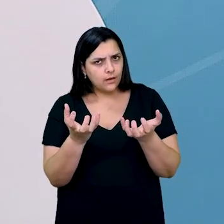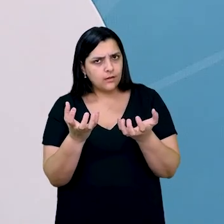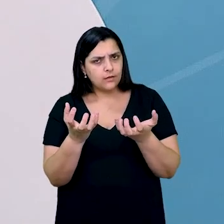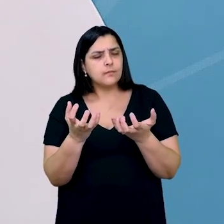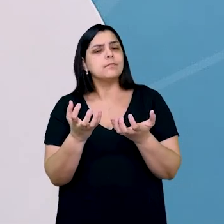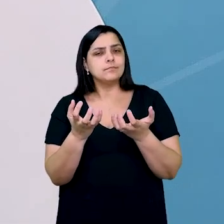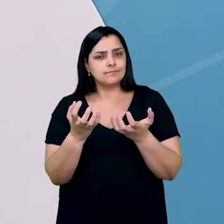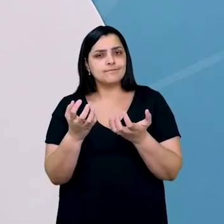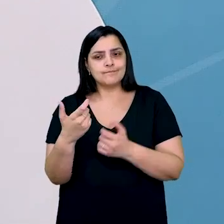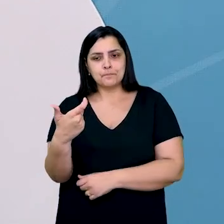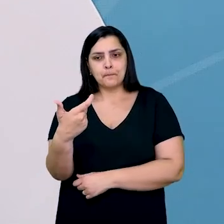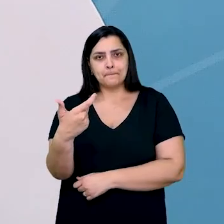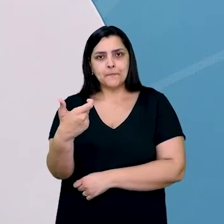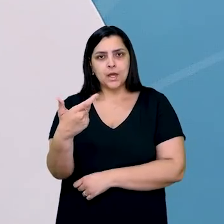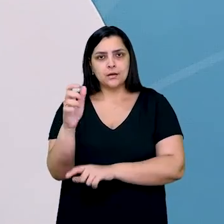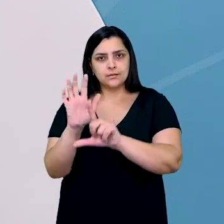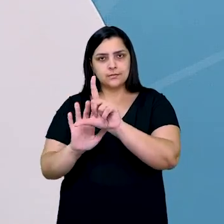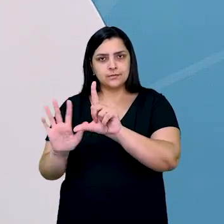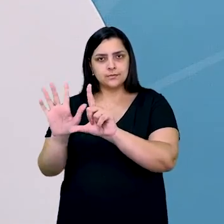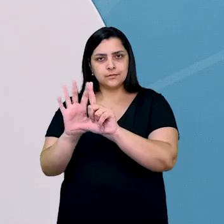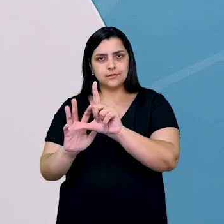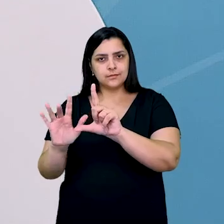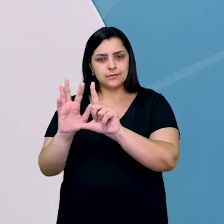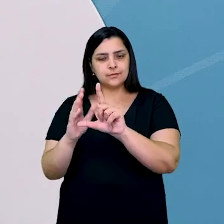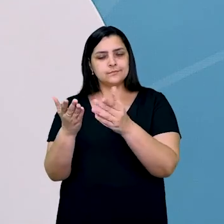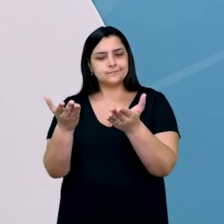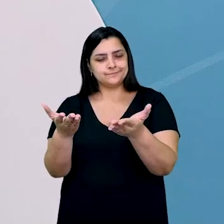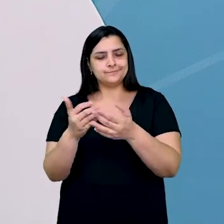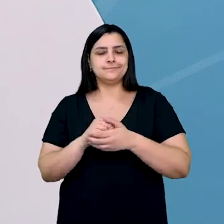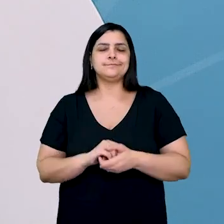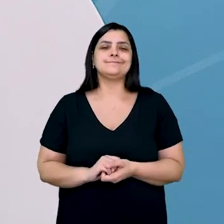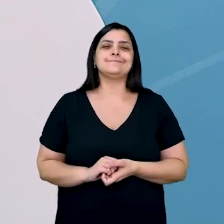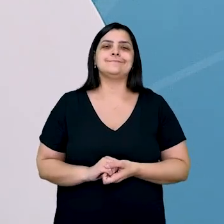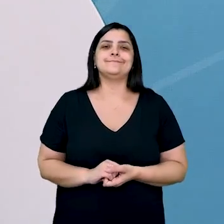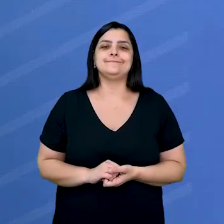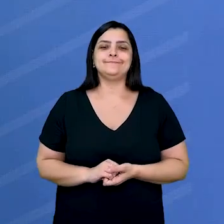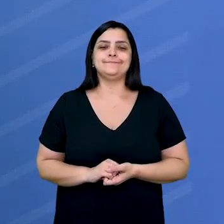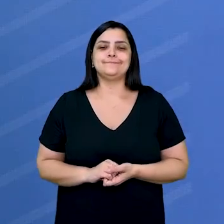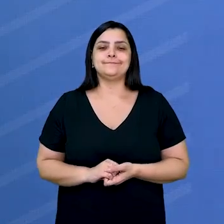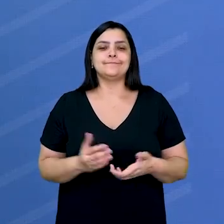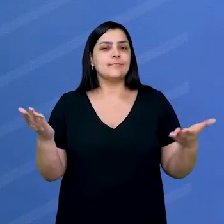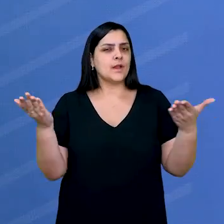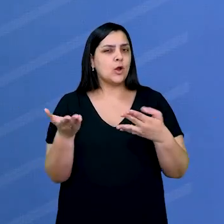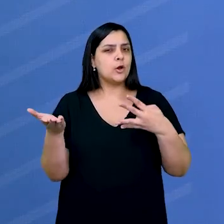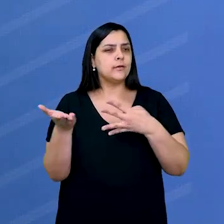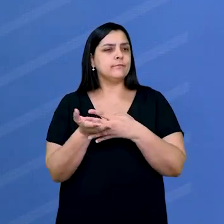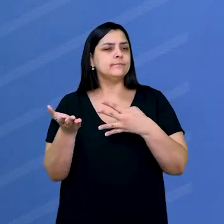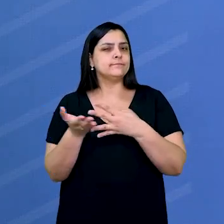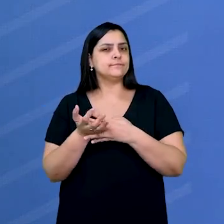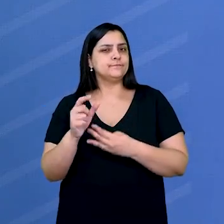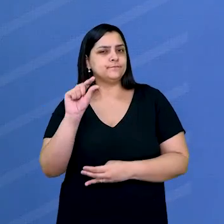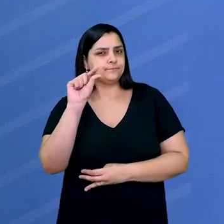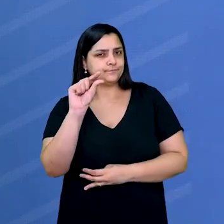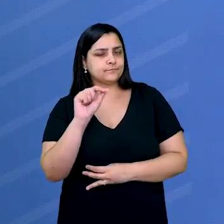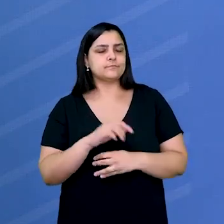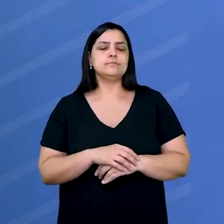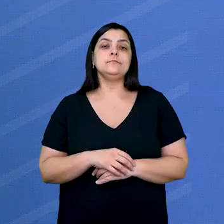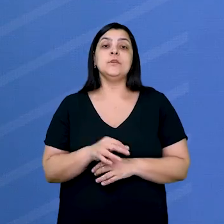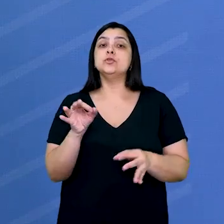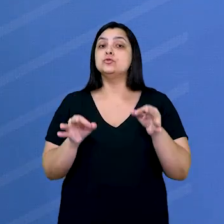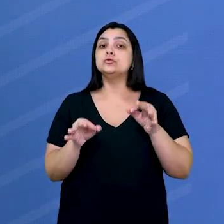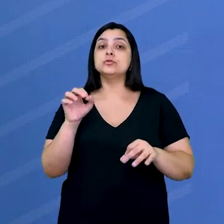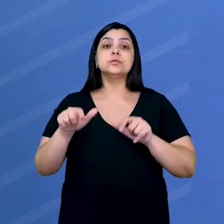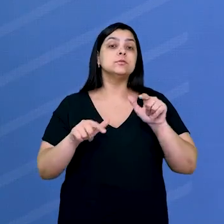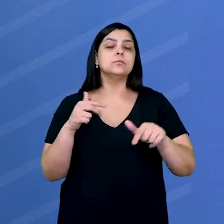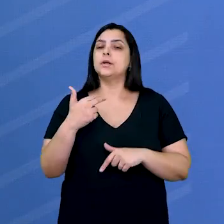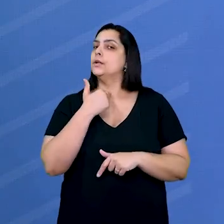simples, basta apontar a câmera do celular para o QR Code aqui na tela. Vamos fazer uma pausa e logo mais. Justiça do